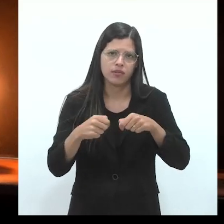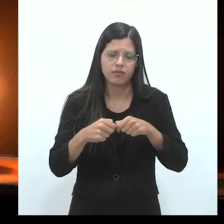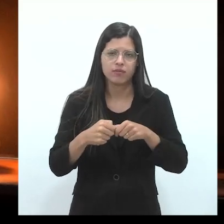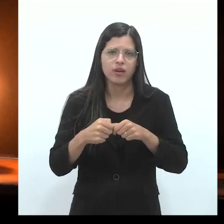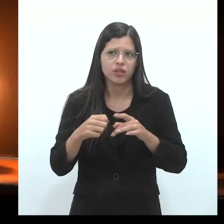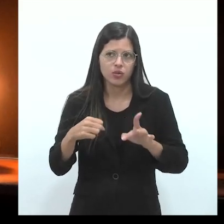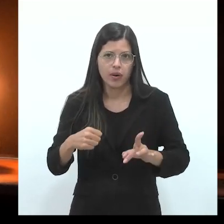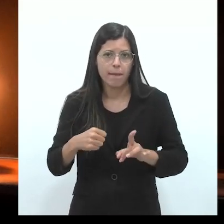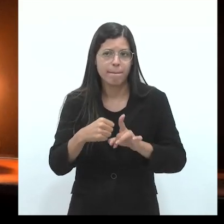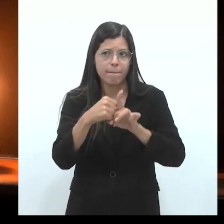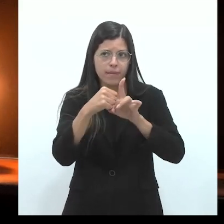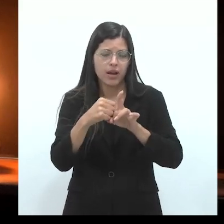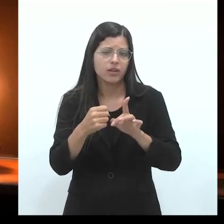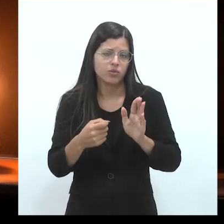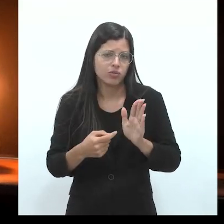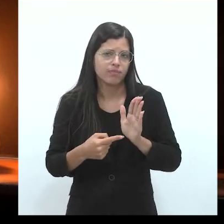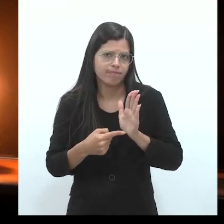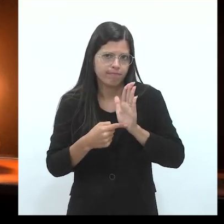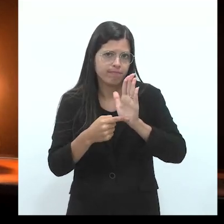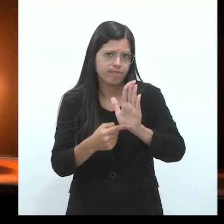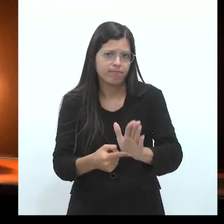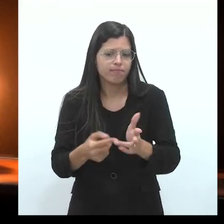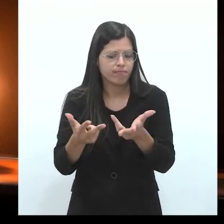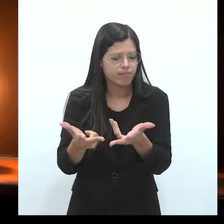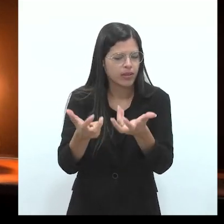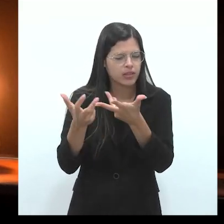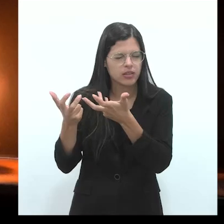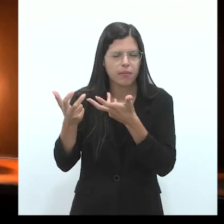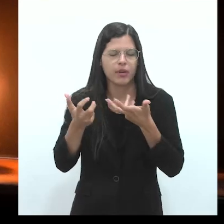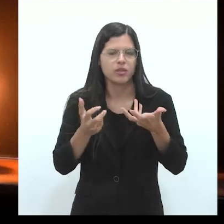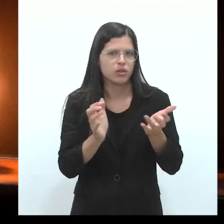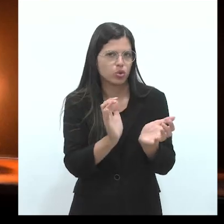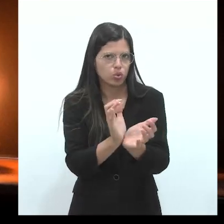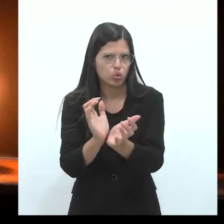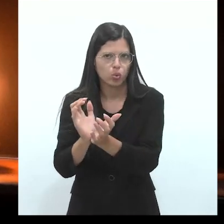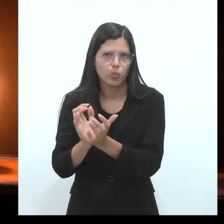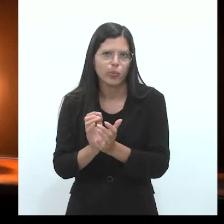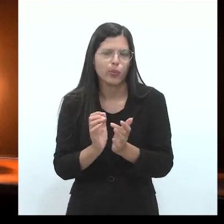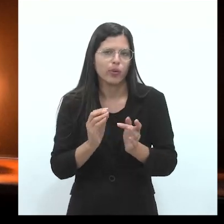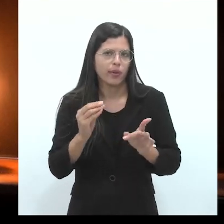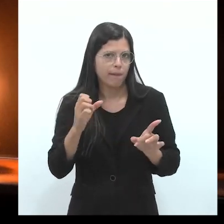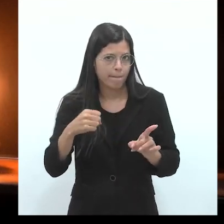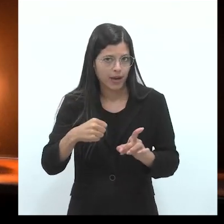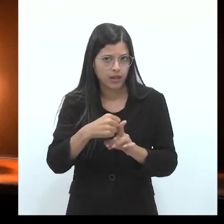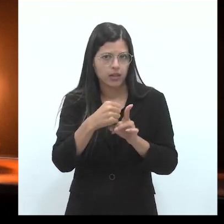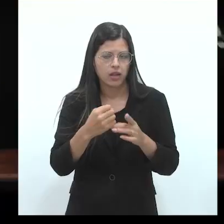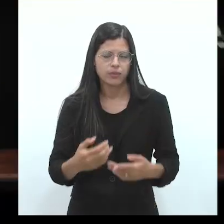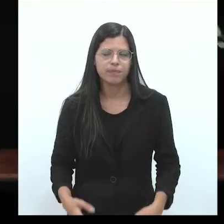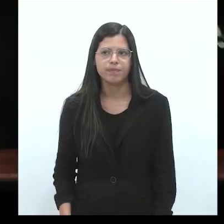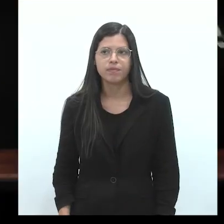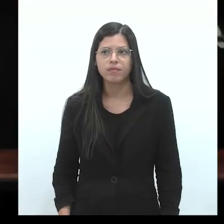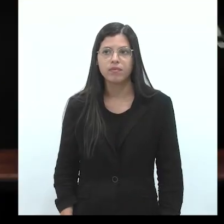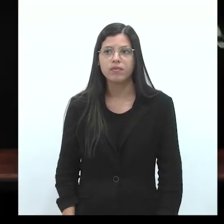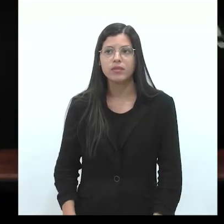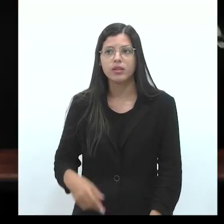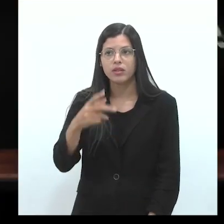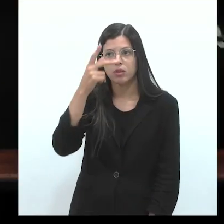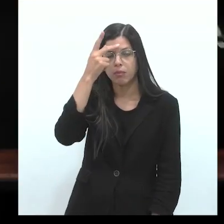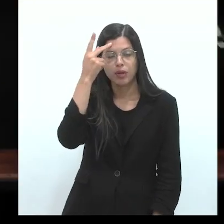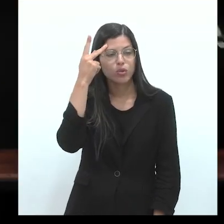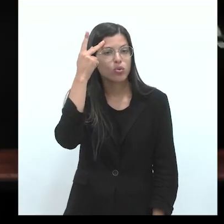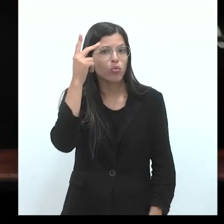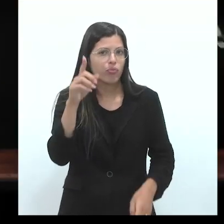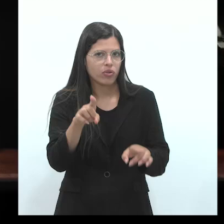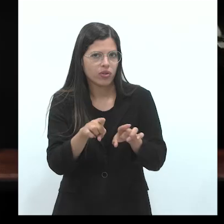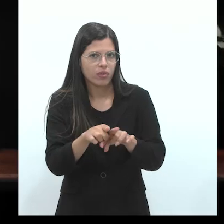variáveis, esses indicadores socioeconômicos, nos permitam identificar esses grupos como mais afetados durante esses eventos. Os próprios moradores de rua, né? A gente fala